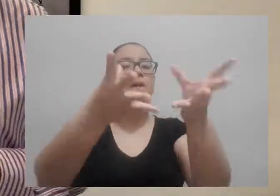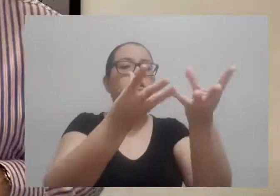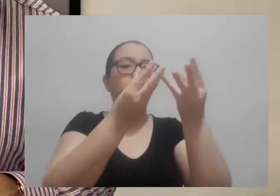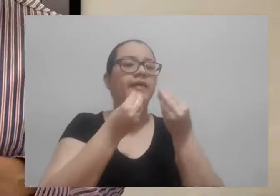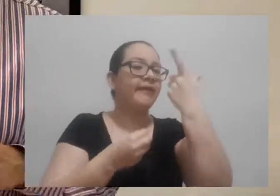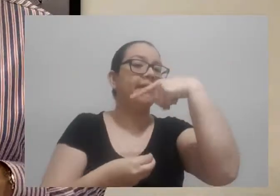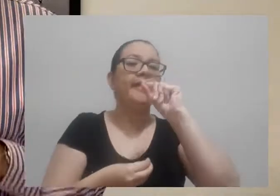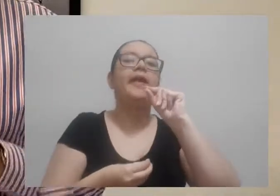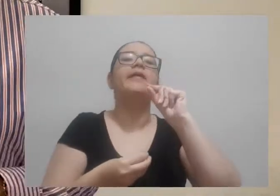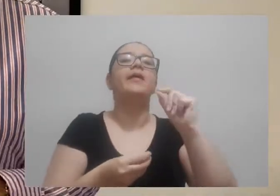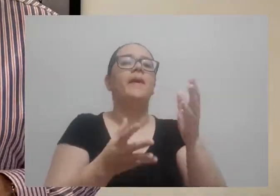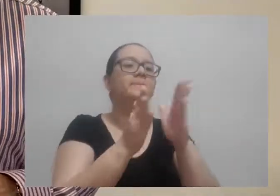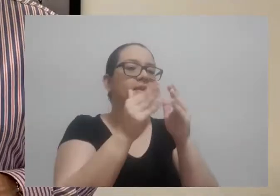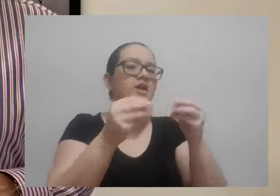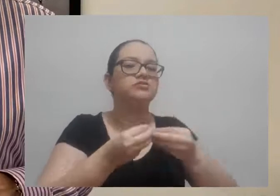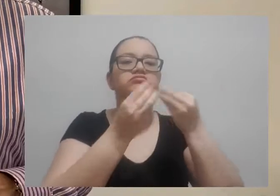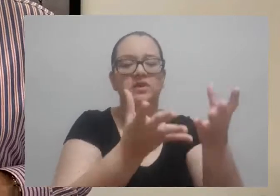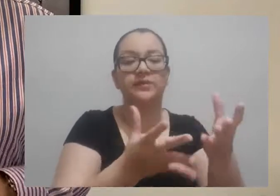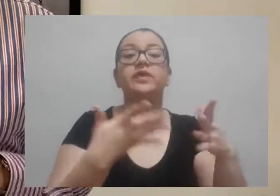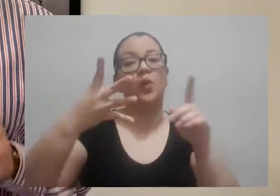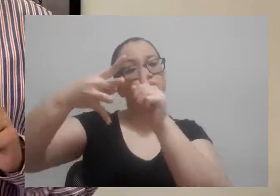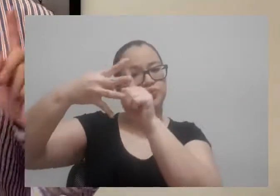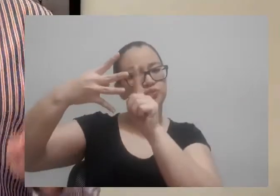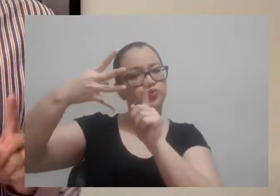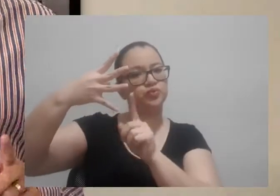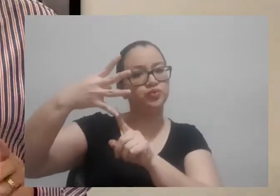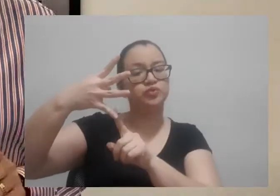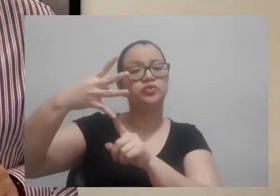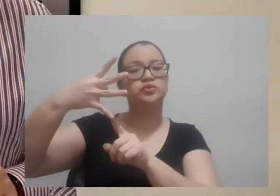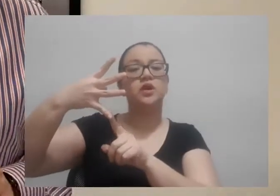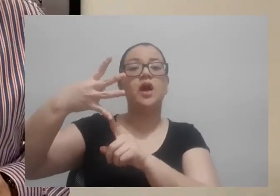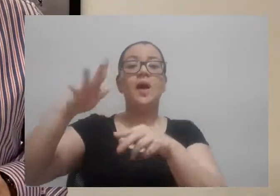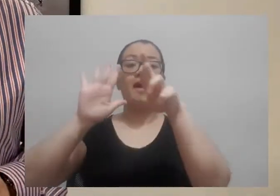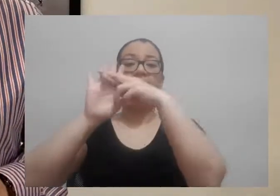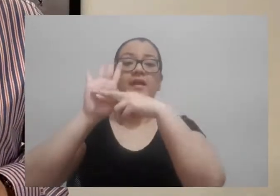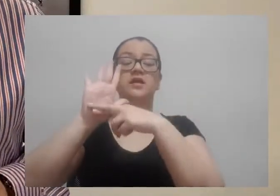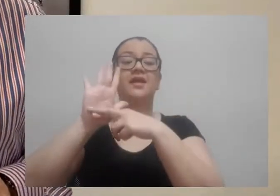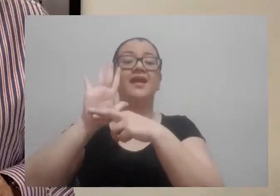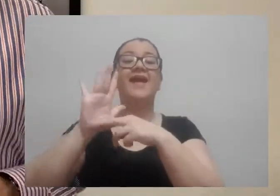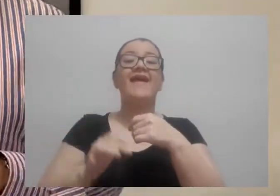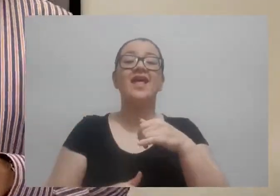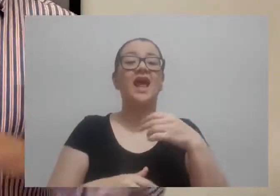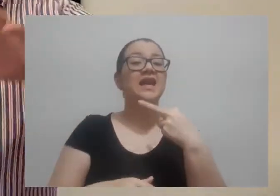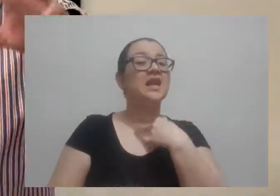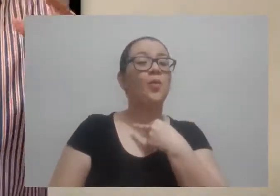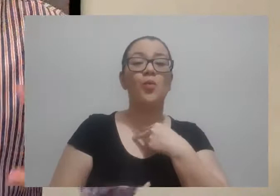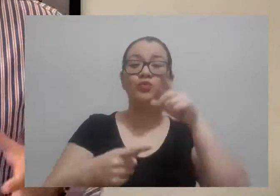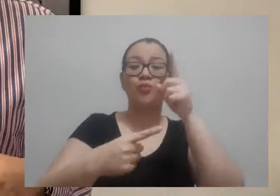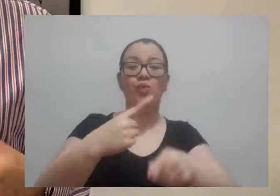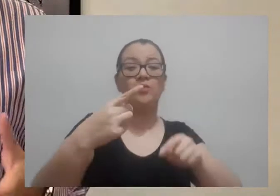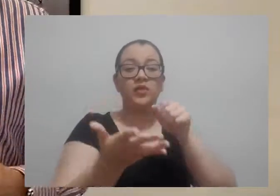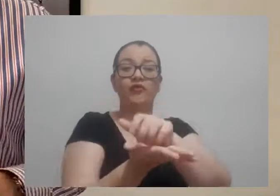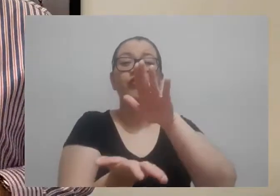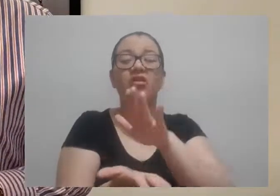apresentadas, elas se aplicam especificamente ao princípio da não retaliação cristã e indicam até onde deve ir. Cada uma